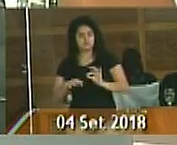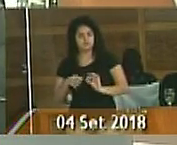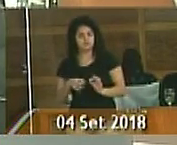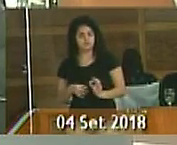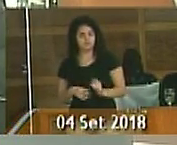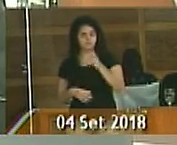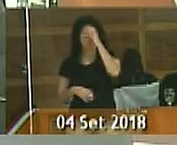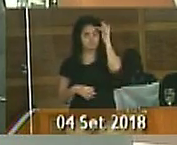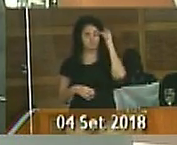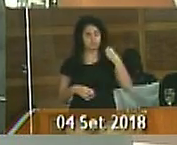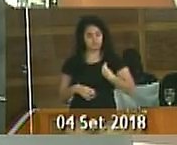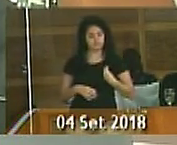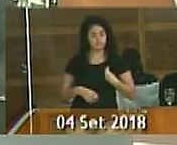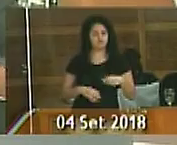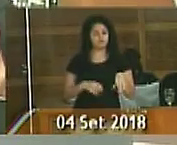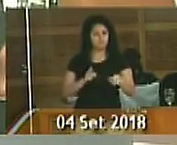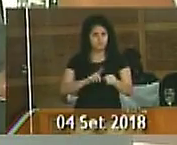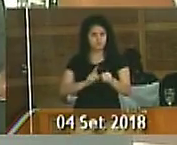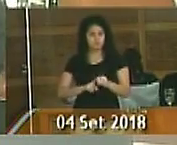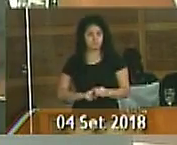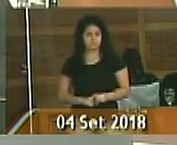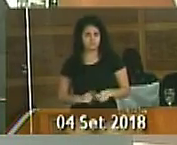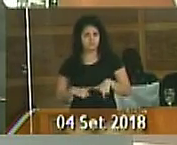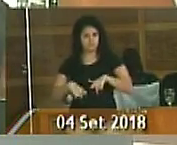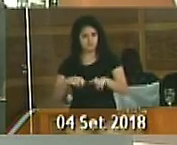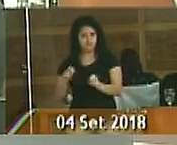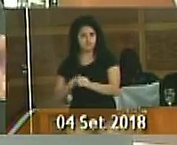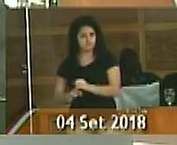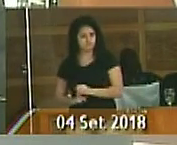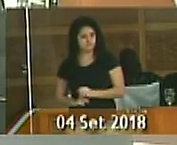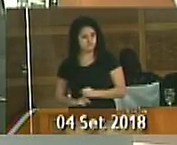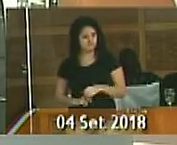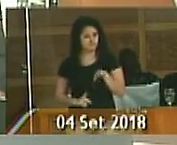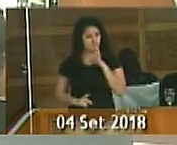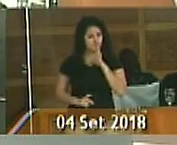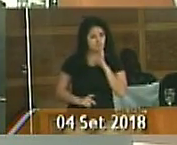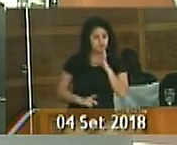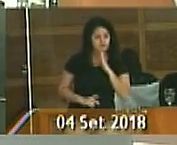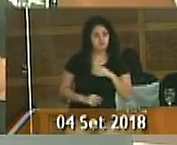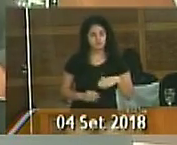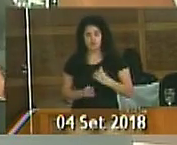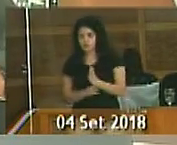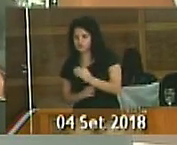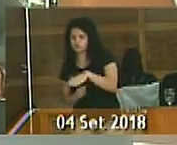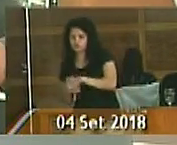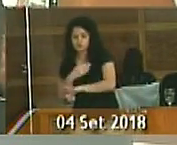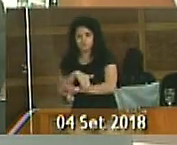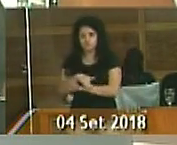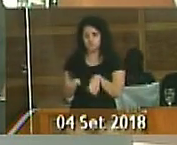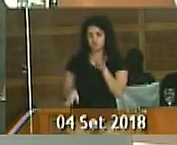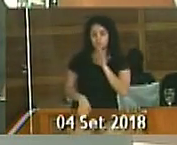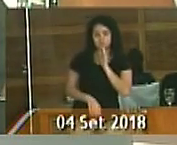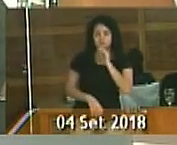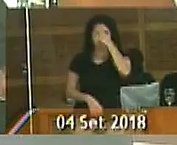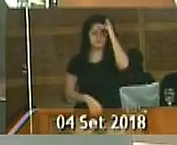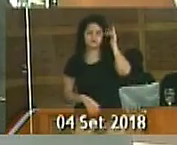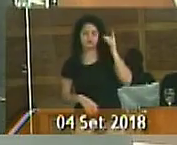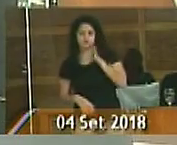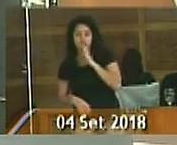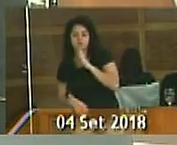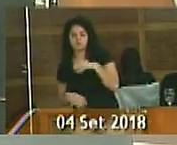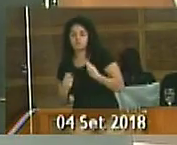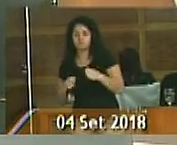alguém que mora na Sapiatuba 1, 2 e 3. Alguém de lá, que conhece cada beco, conhece os moradores, conhece as